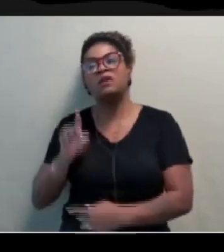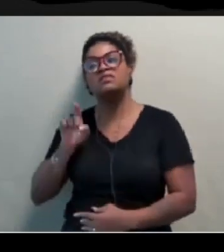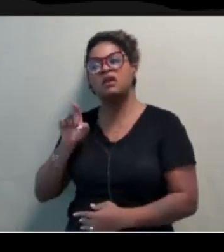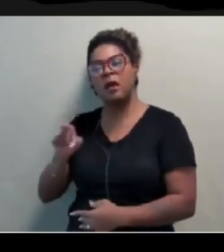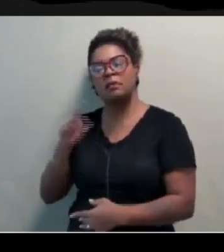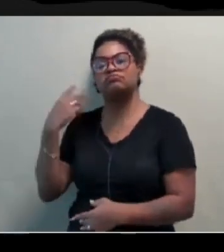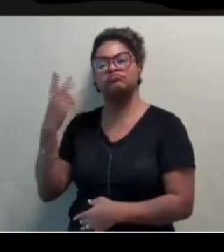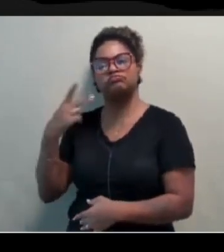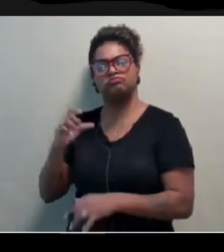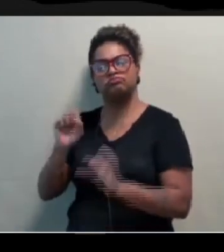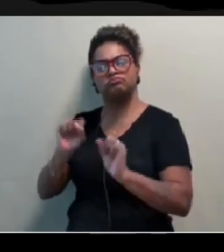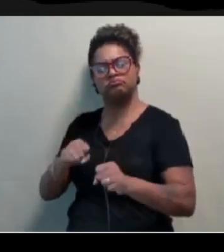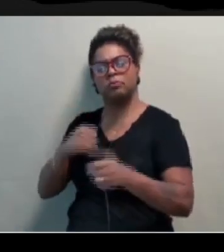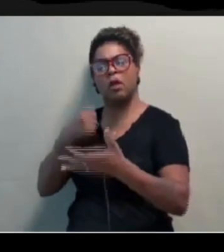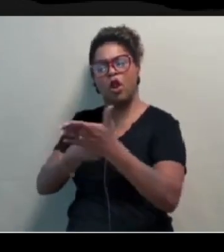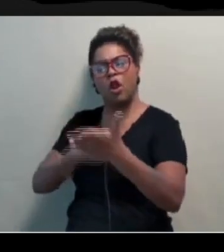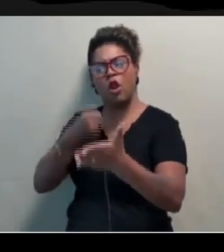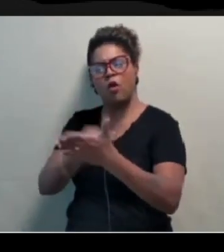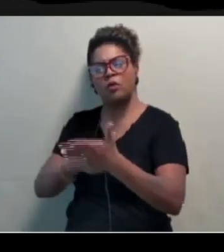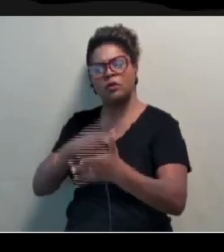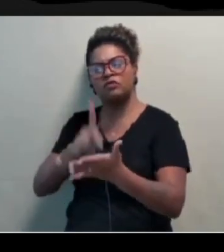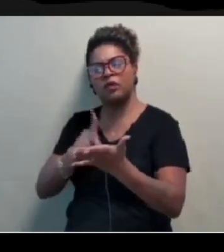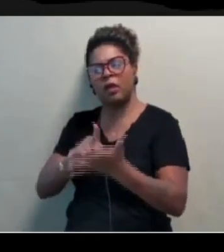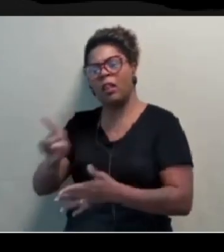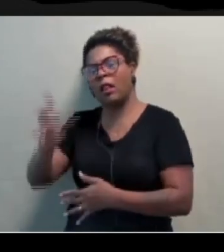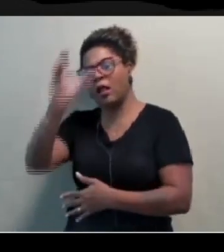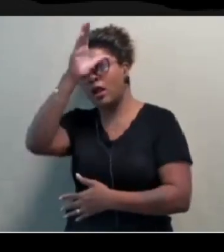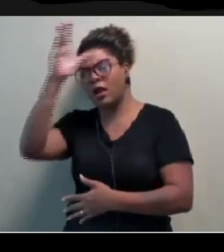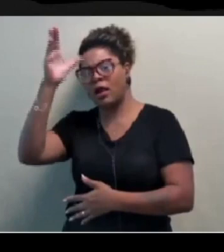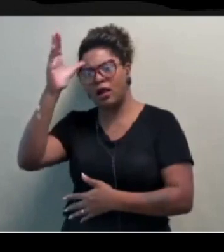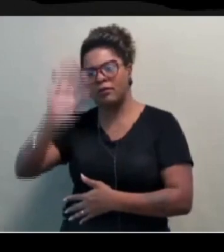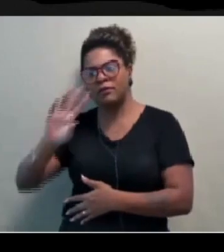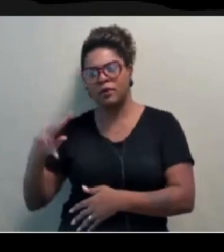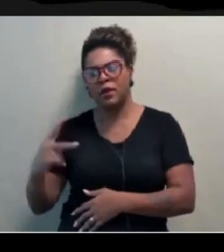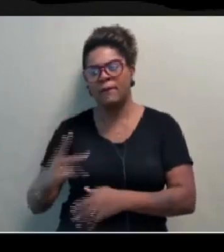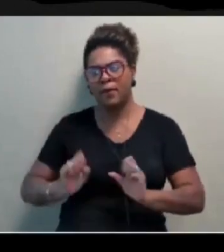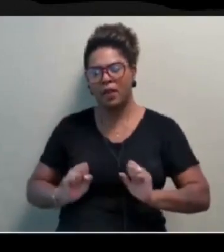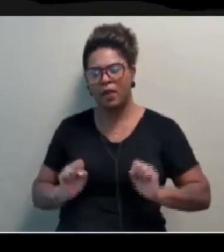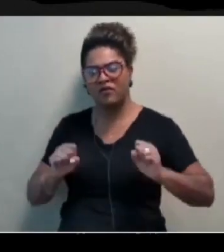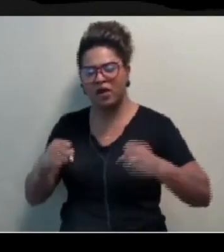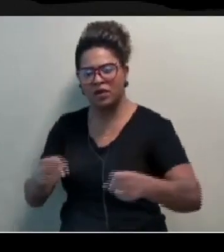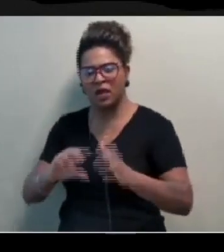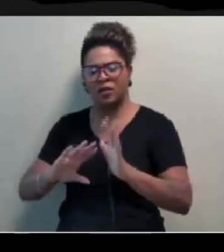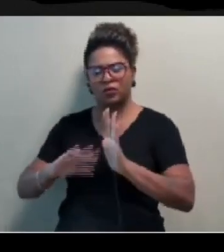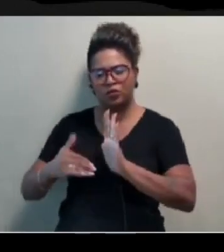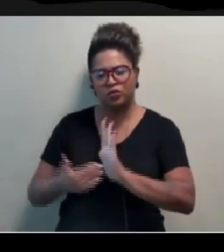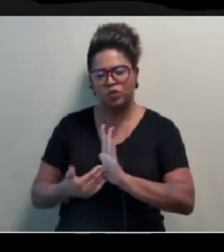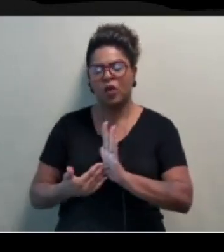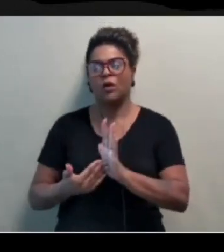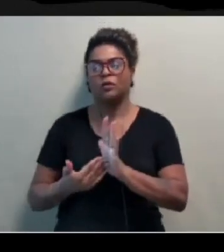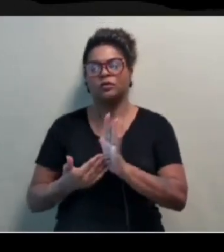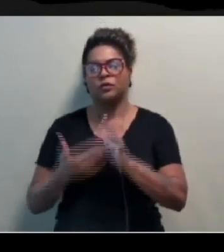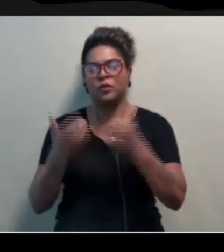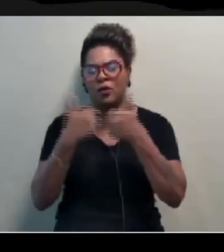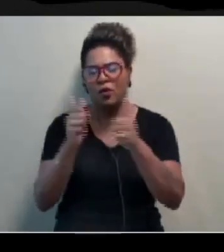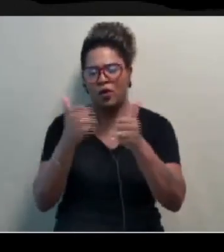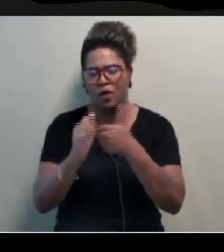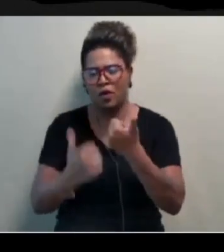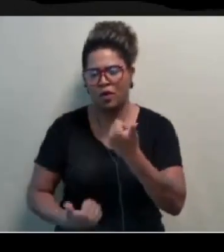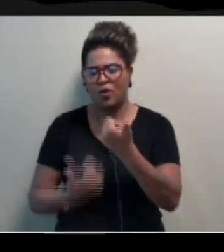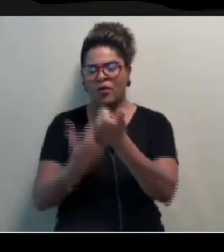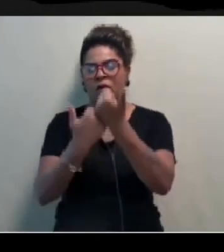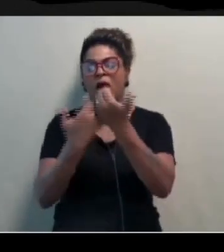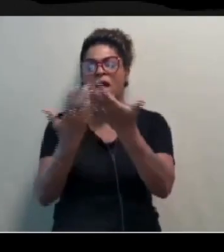Câmara dos Vereadores de Belo Horizonte, né, para defender as causas do suplementar. Queria agradecer, amigo, do fundo do